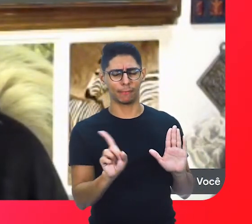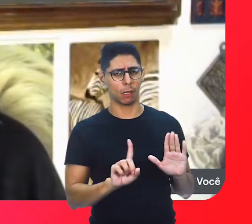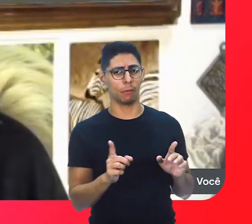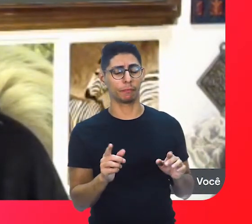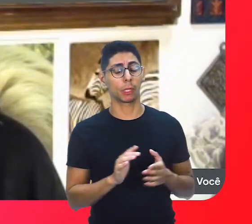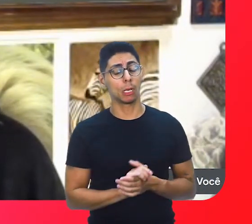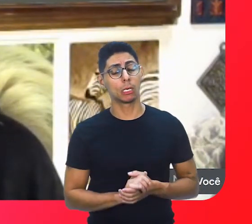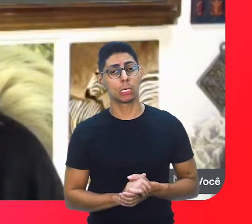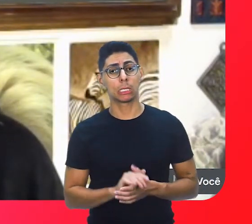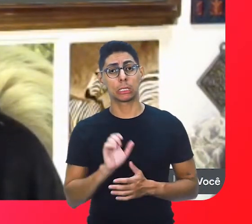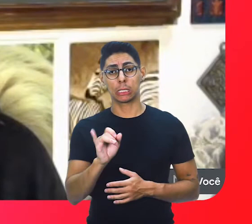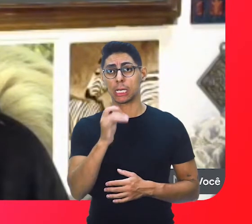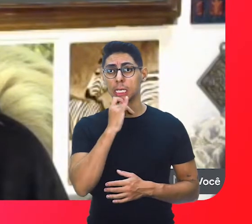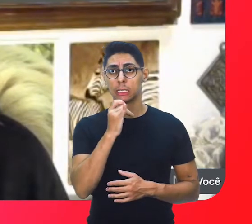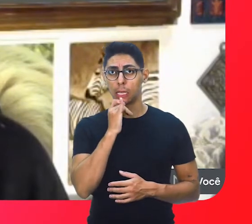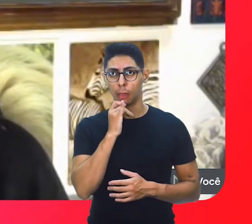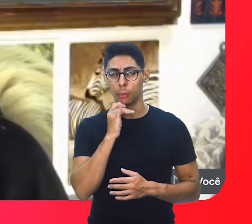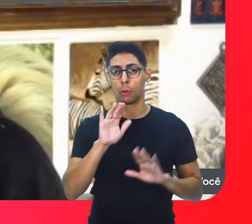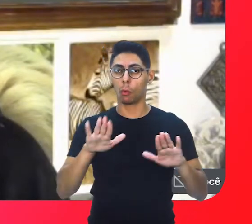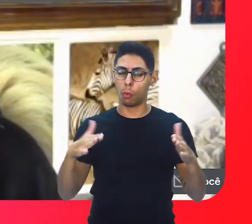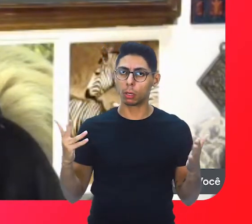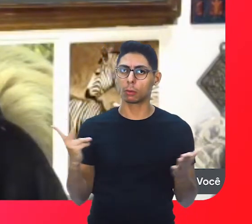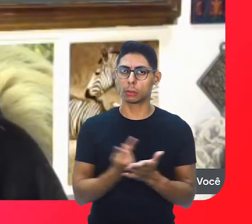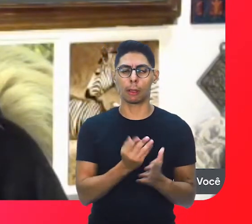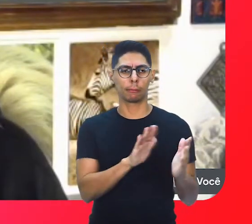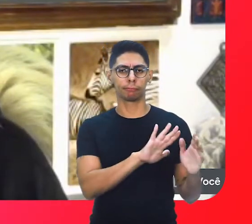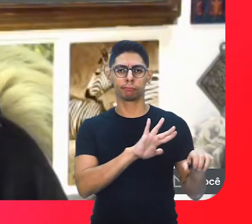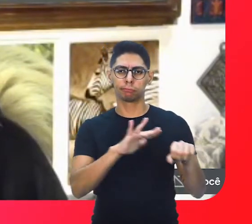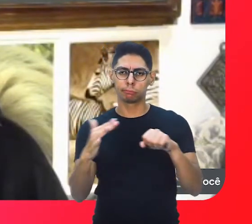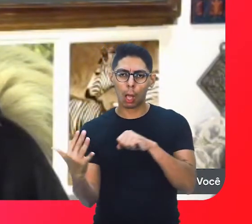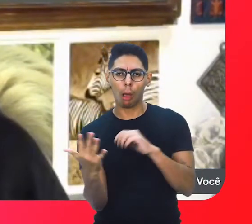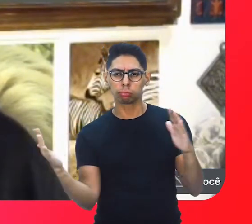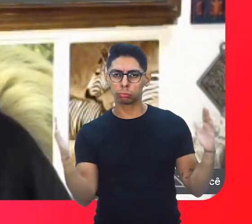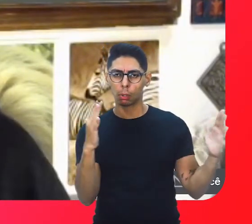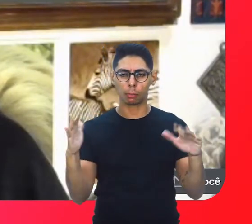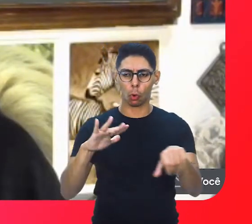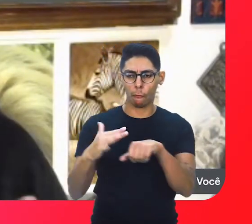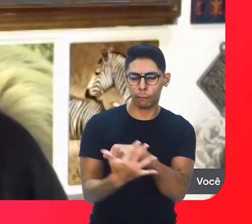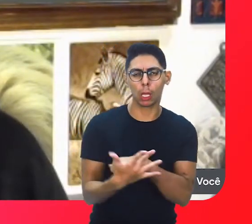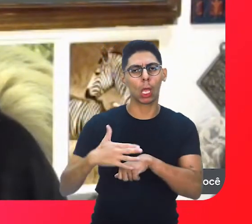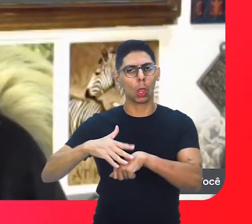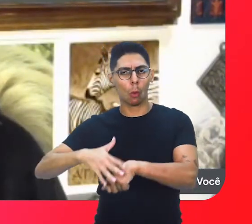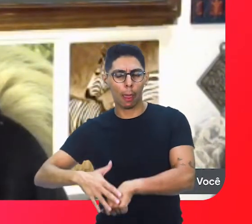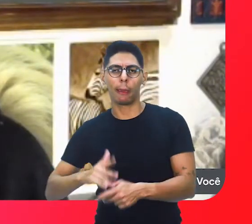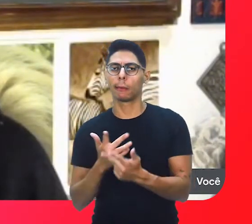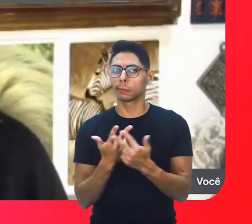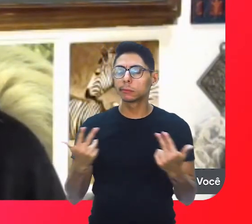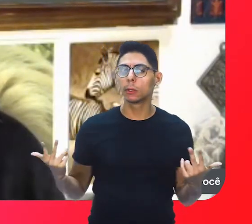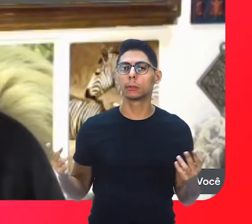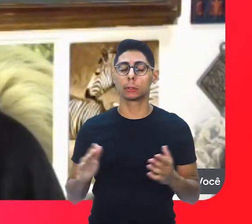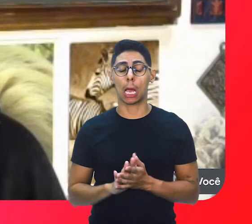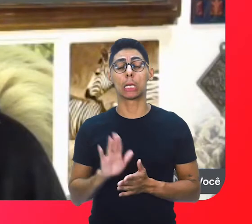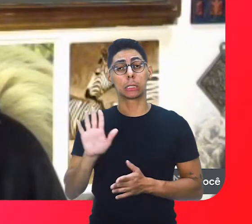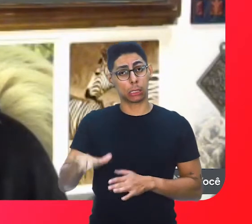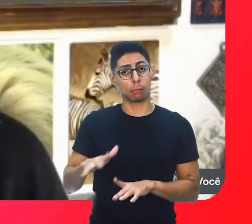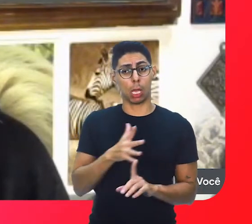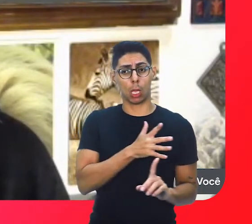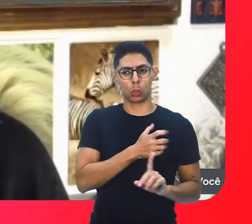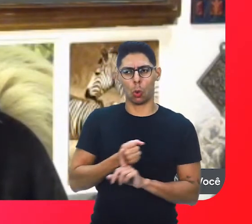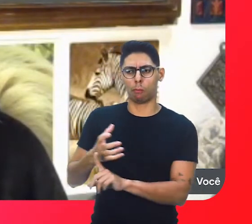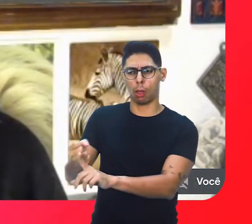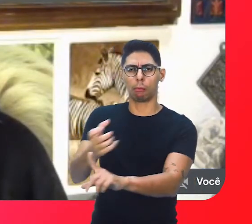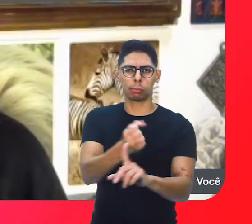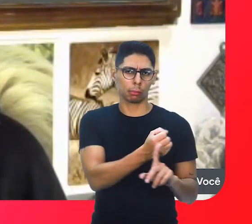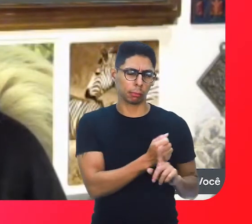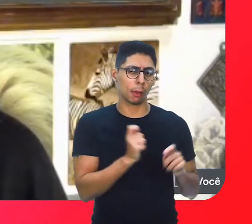claro, em momentos de Covid intensa, uma doença, uma pandemia, uma questão de contágio, que eu acho que a